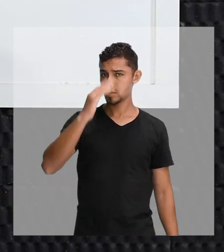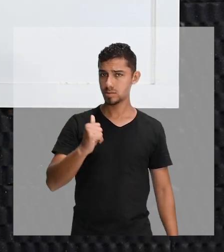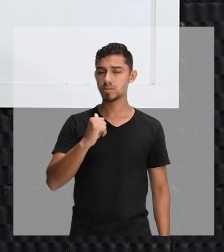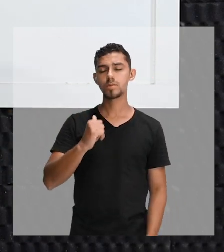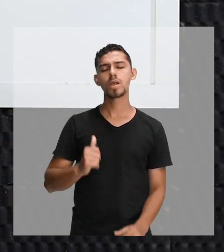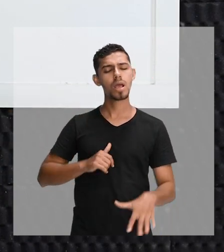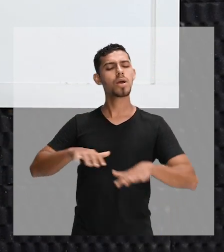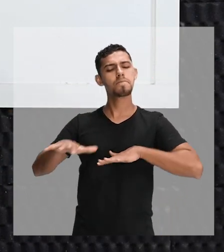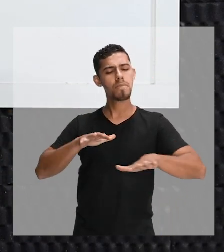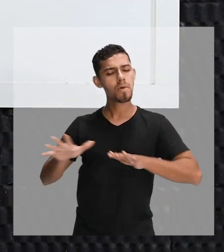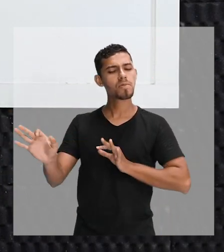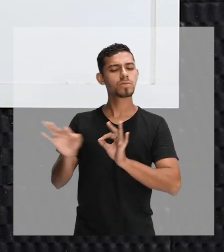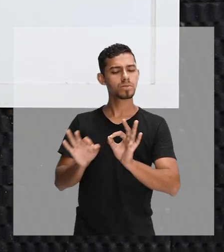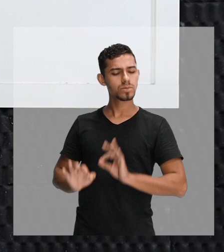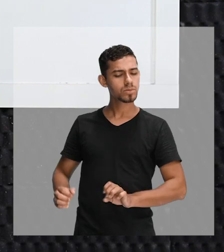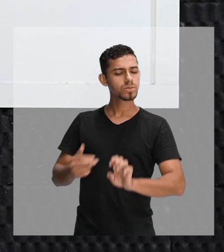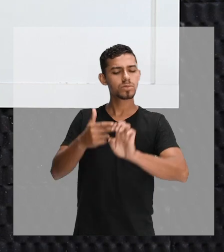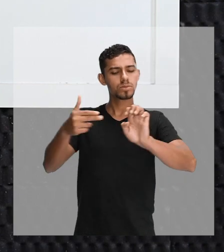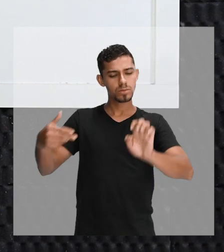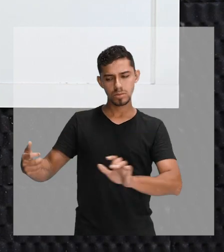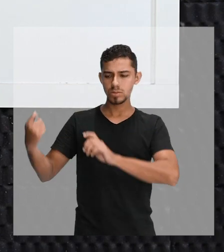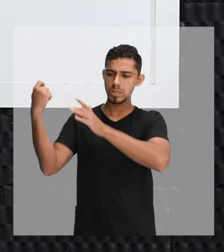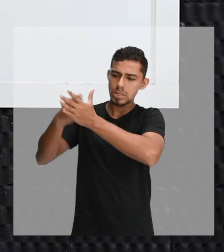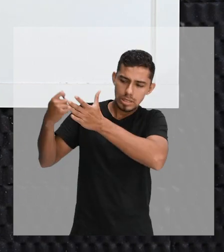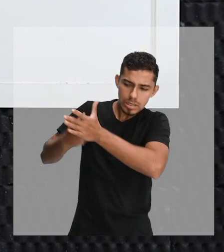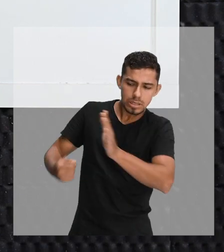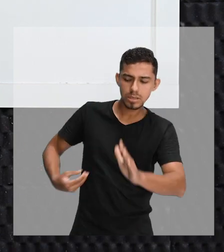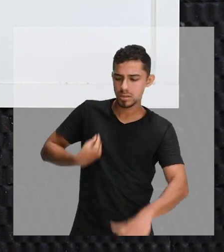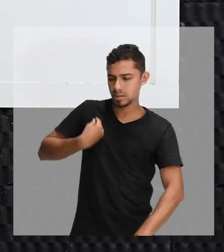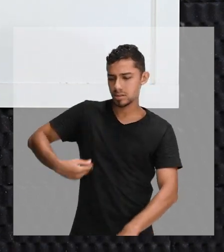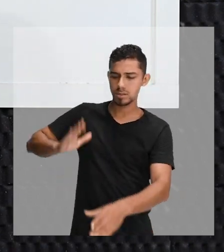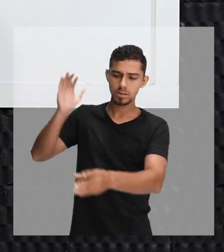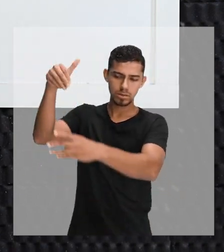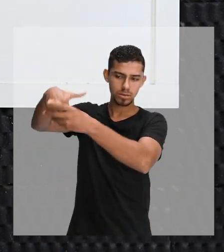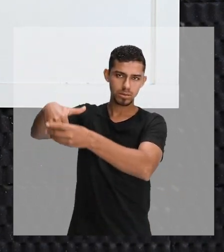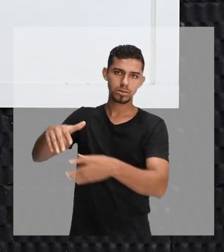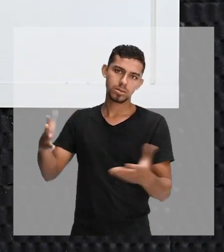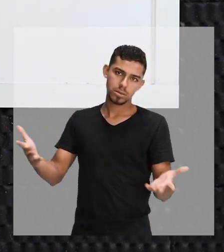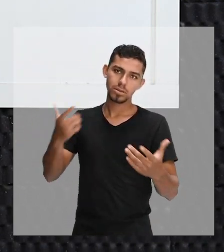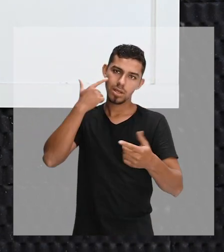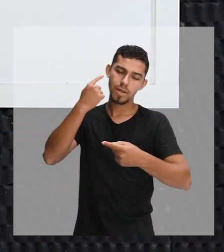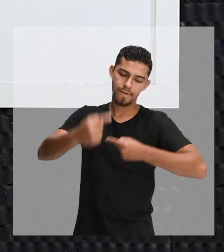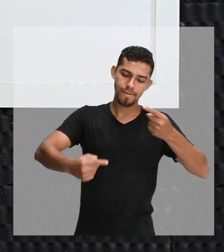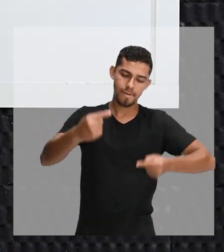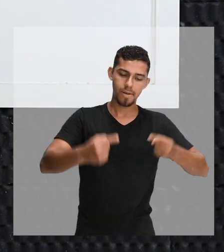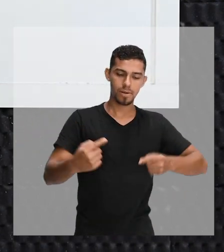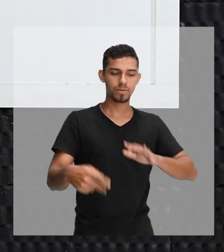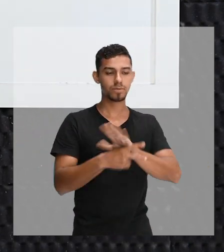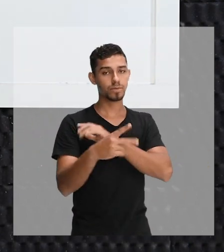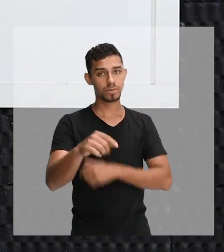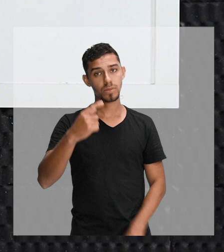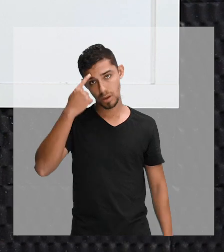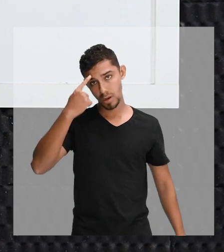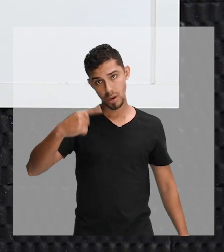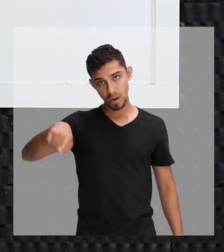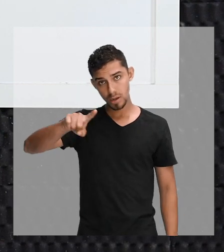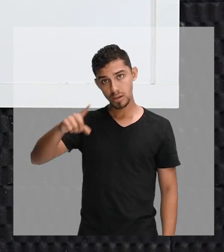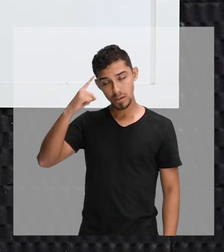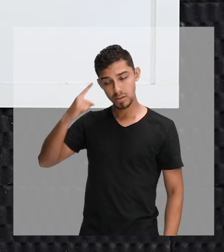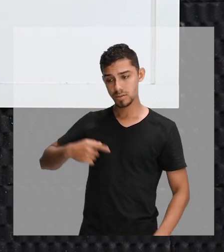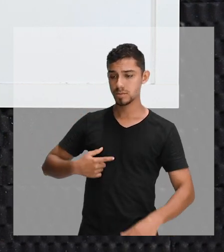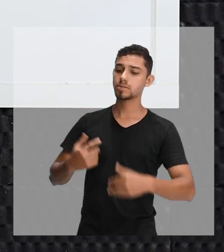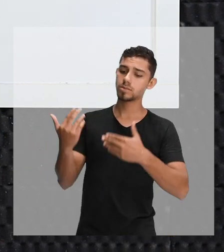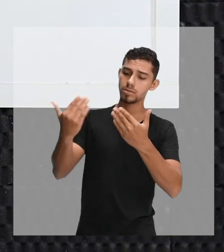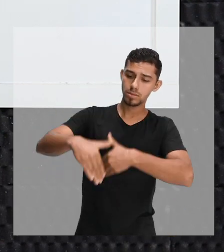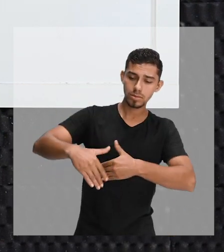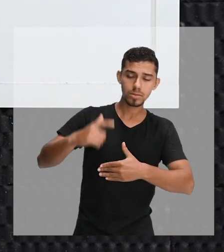um movimento, que é um elemento, que é uma estrutura de participação. Então, quando você está falando em política, você que vai principalmente prestar